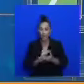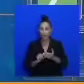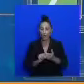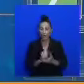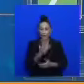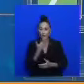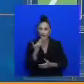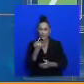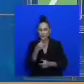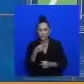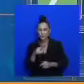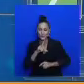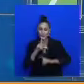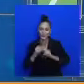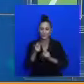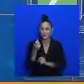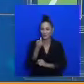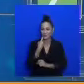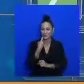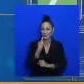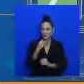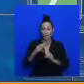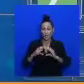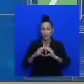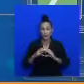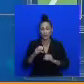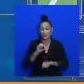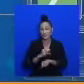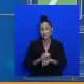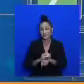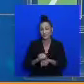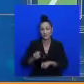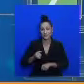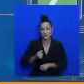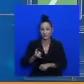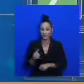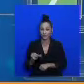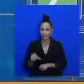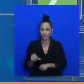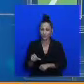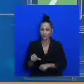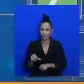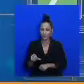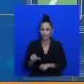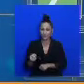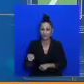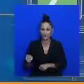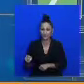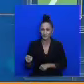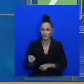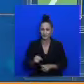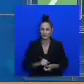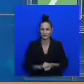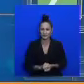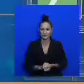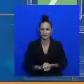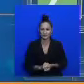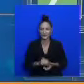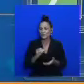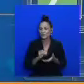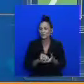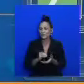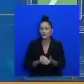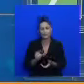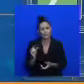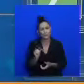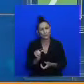desta sexta-feira. Bola cinza, número 98. Cinza, 98. Falta